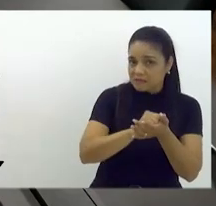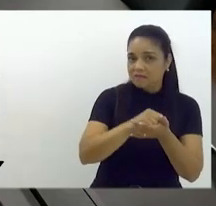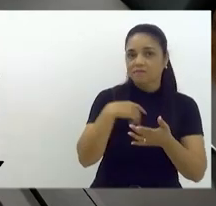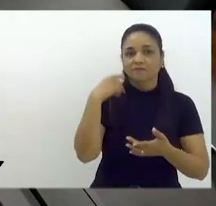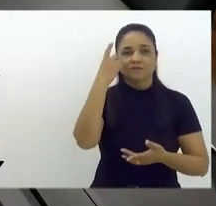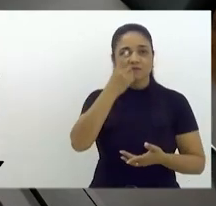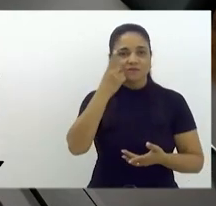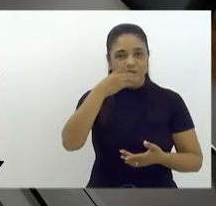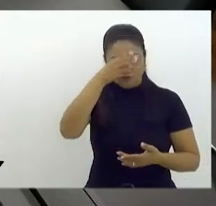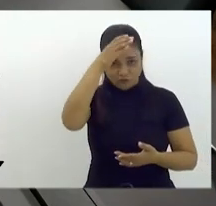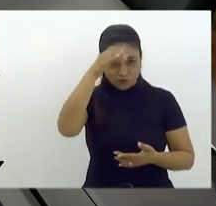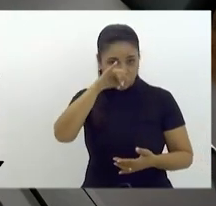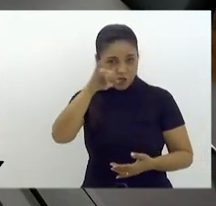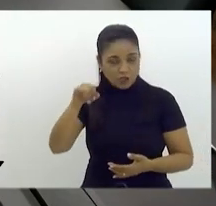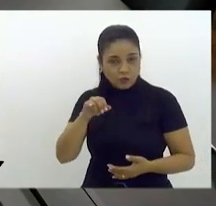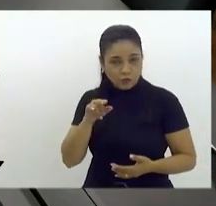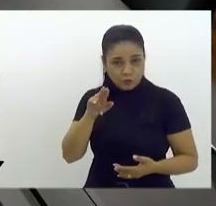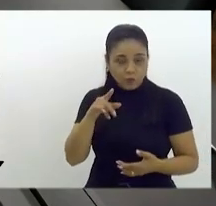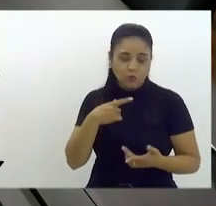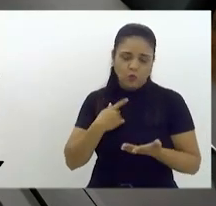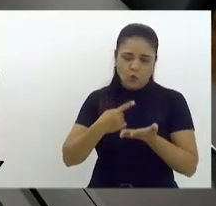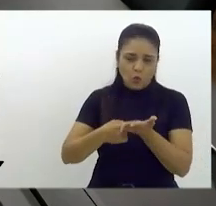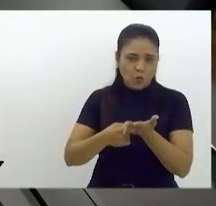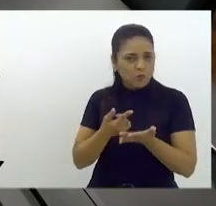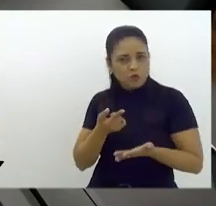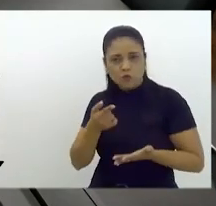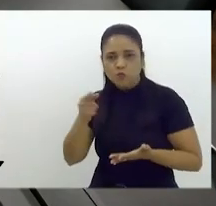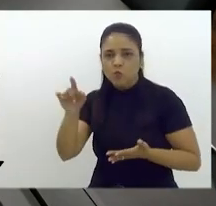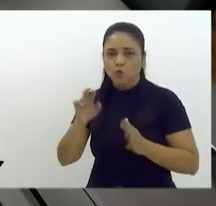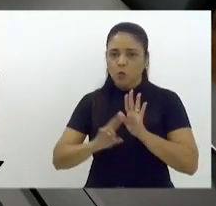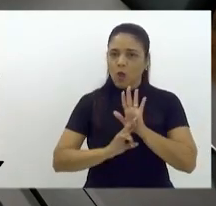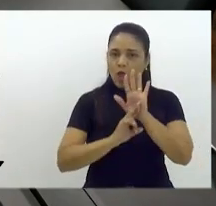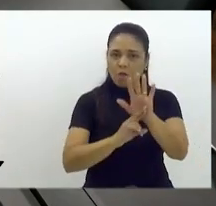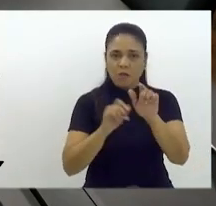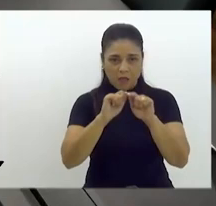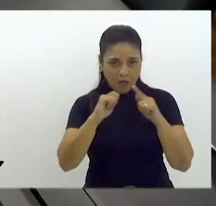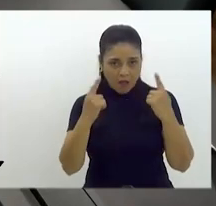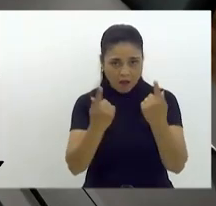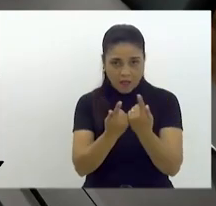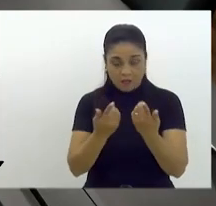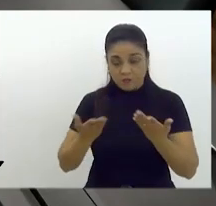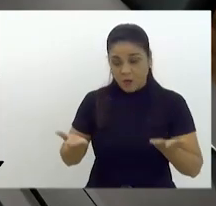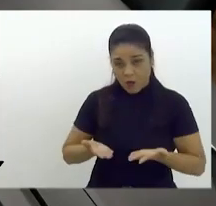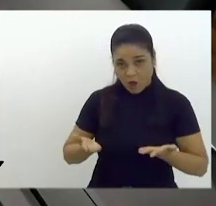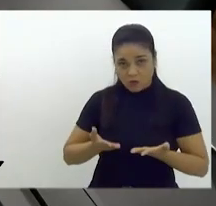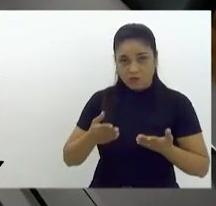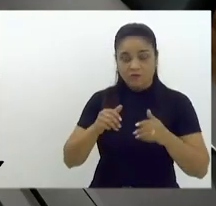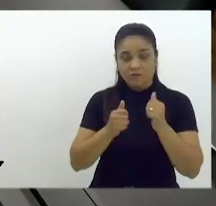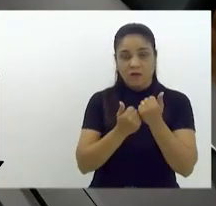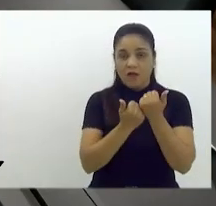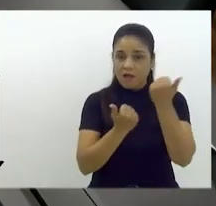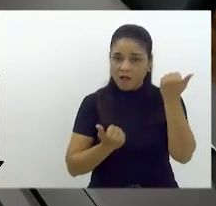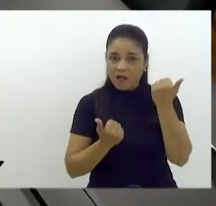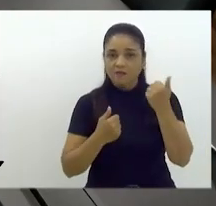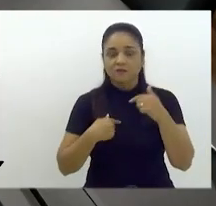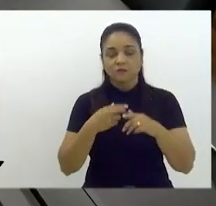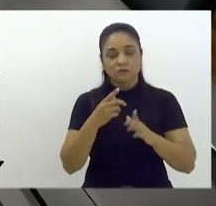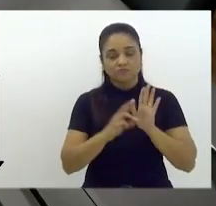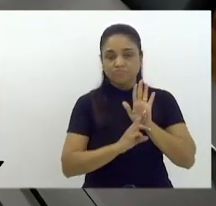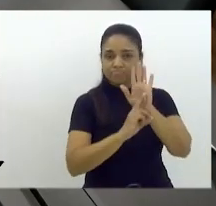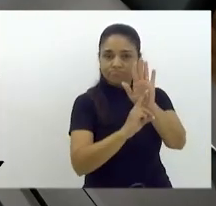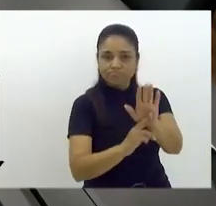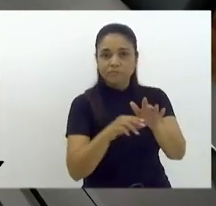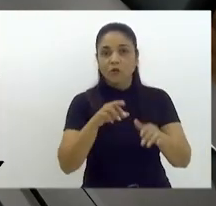que é deputada tia Ju tem um outro compromisso representando a casa mas está presente a sua Assessoria na figura da Rosana